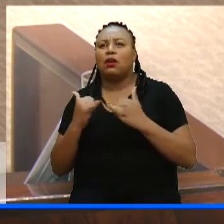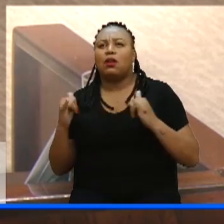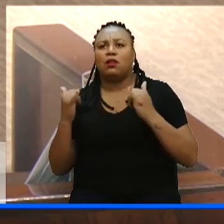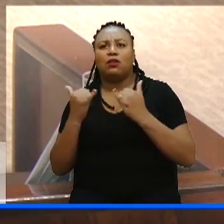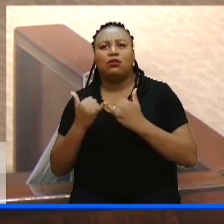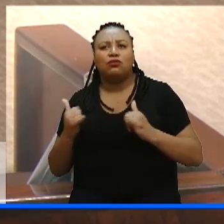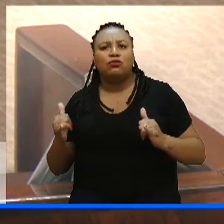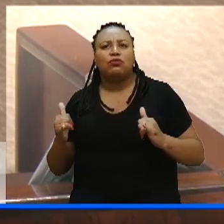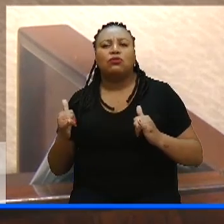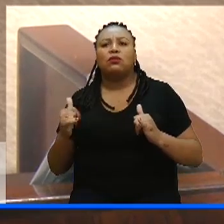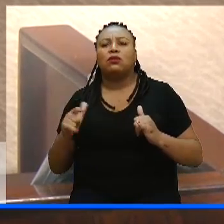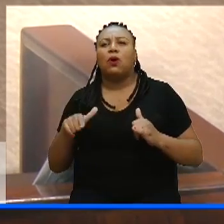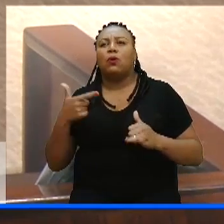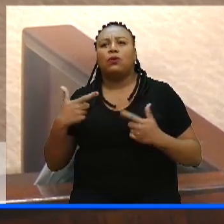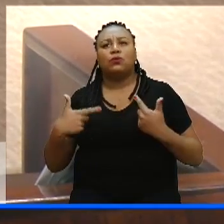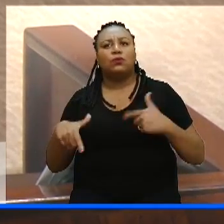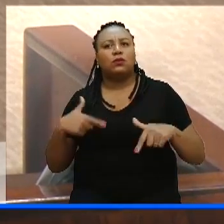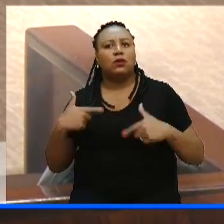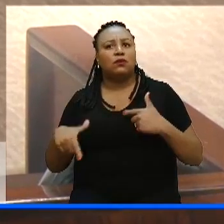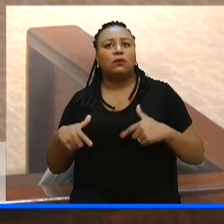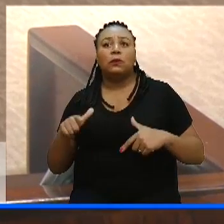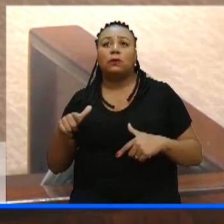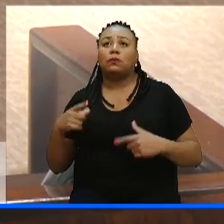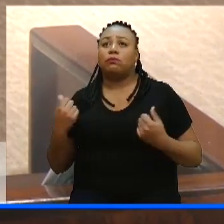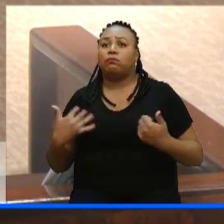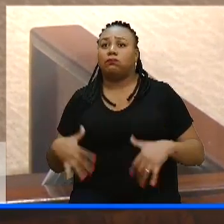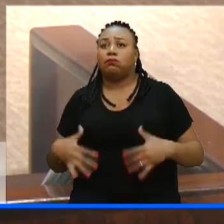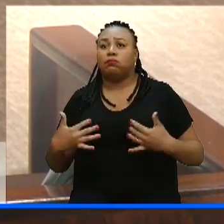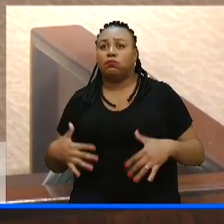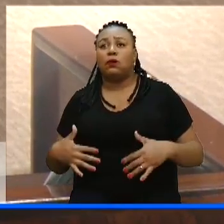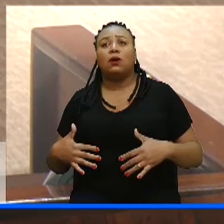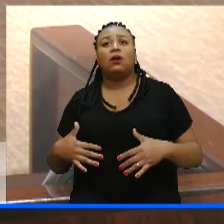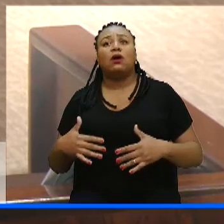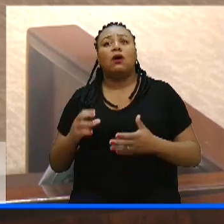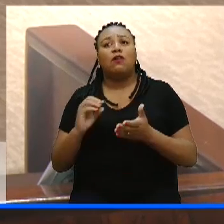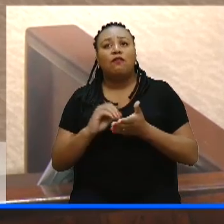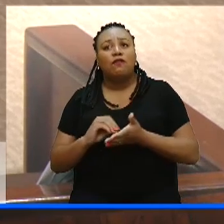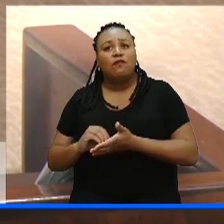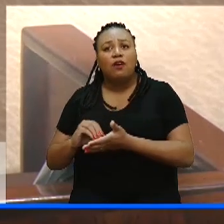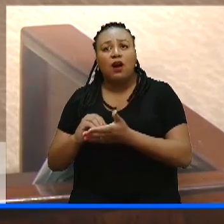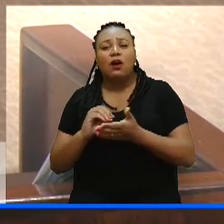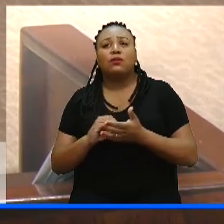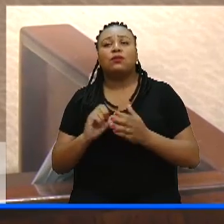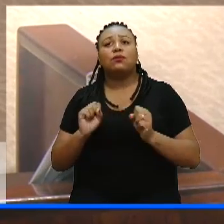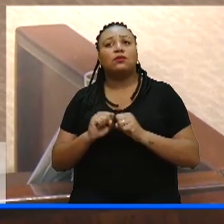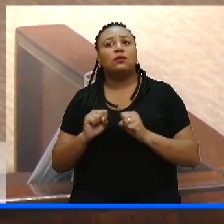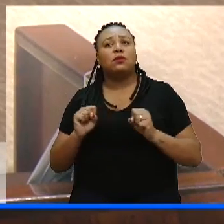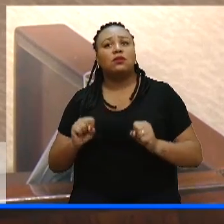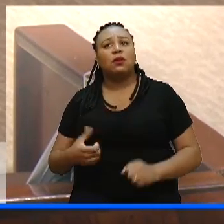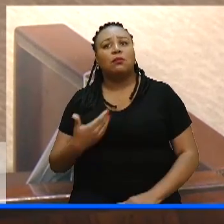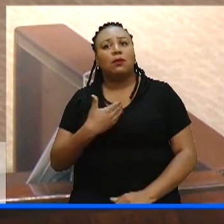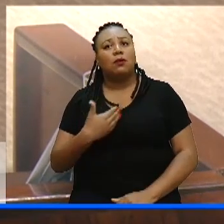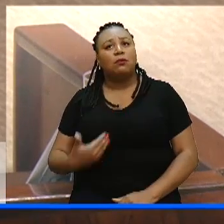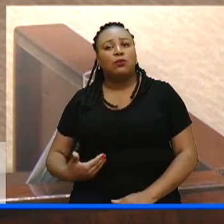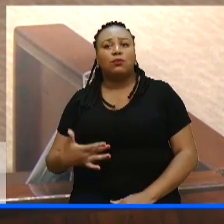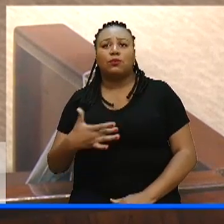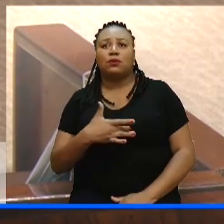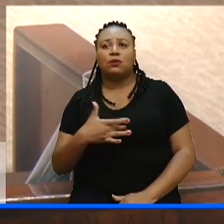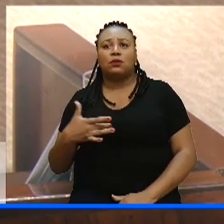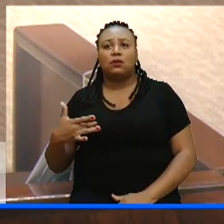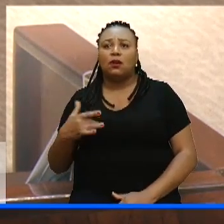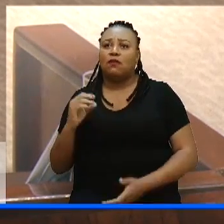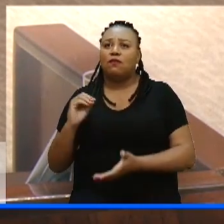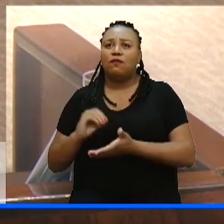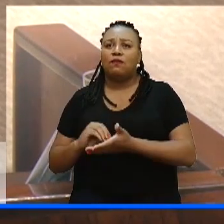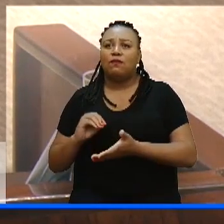e outros serviços extremamente elevados com a ausência de um sistema público de saúde com a